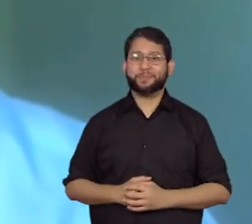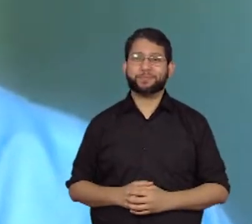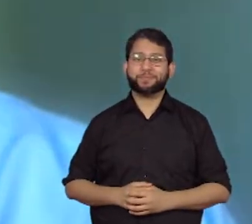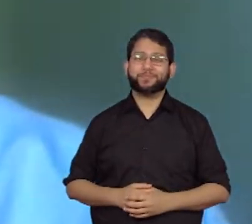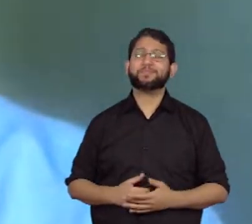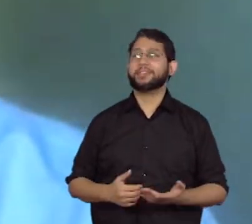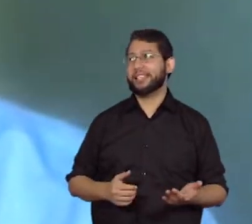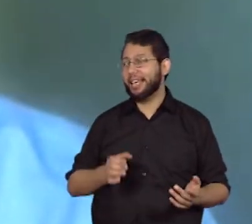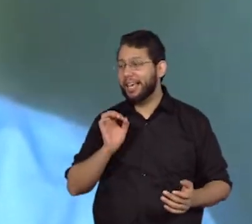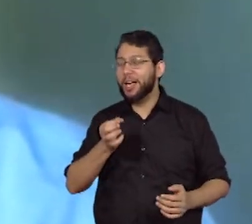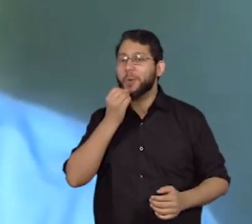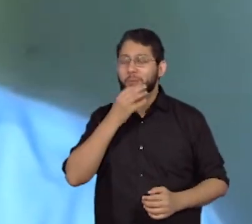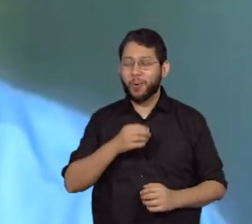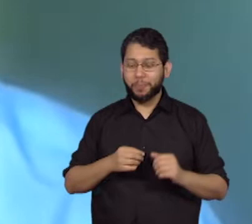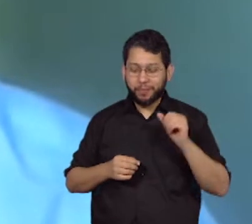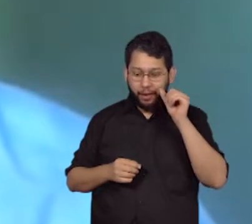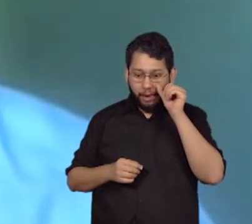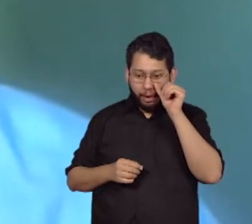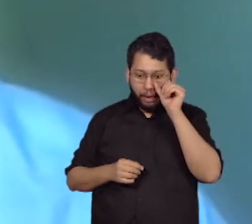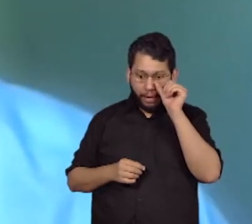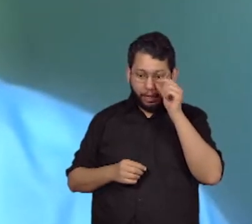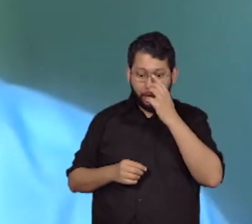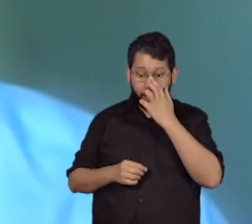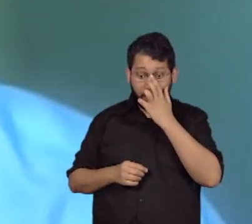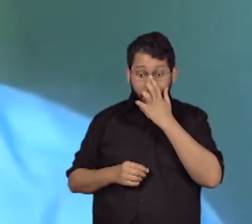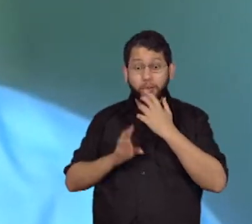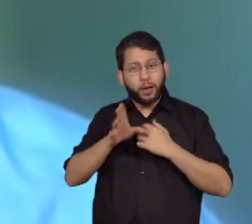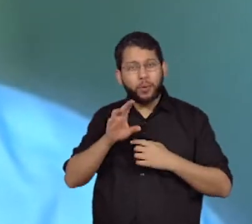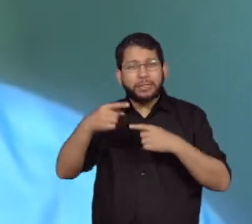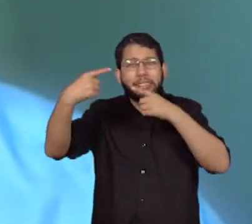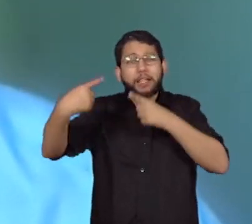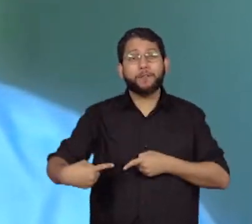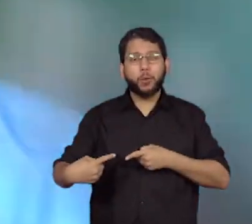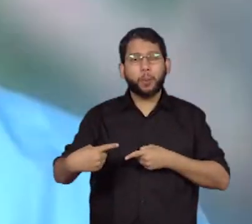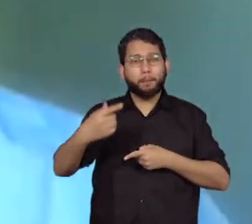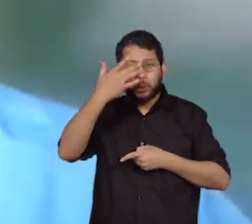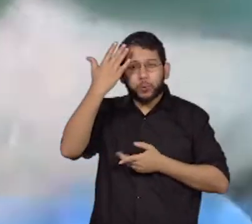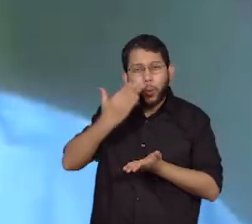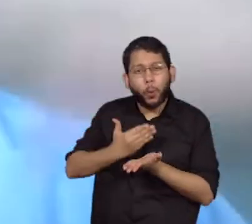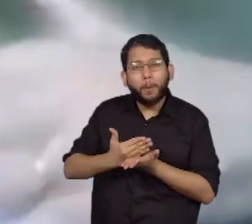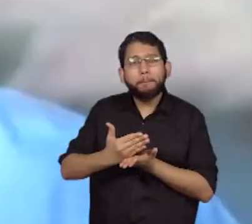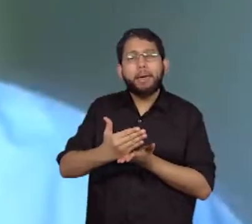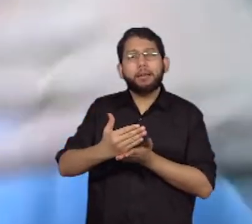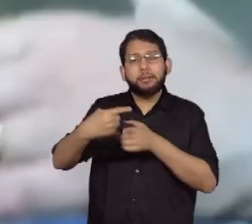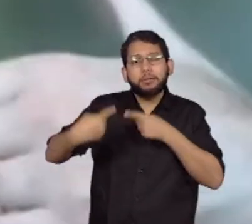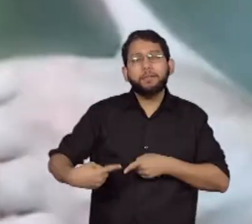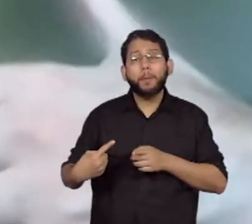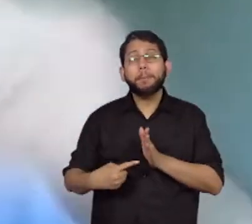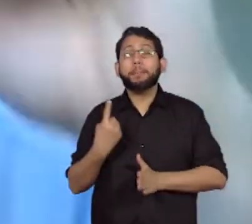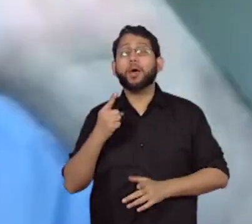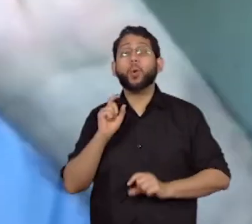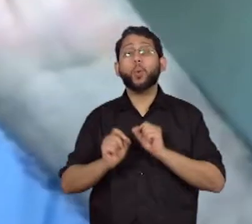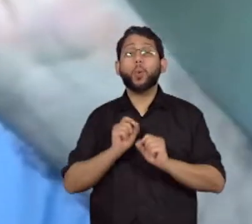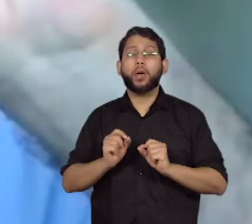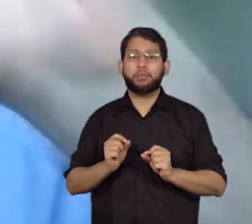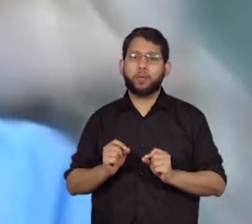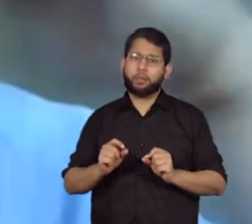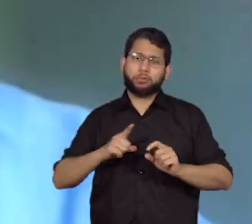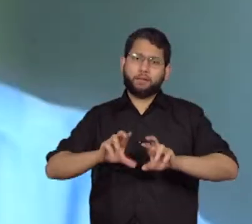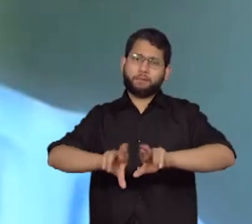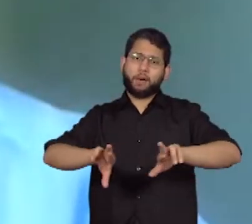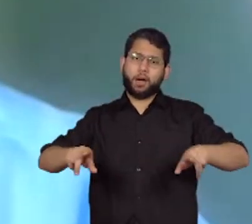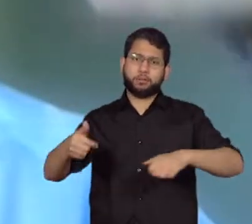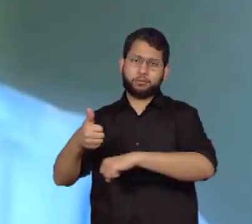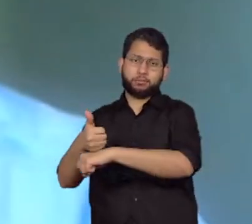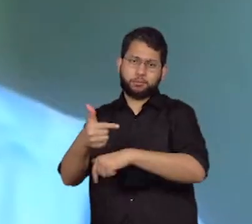carreira? A caixa de texto se fecha e a imagem de Havashi volta a ocupar todo o espaço. E aí eu até falo, qual carreira, né? Quando a gente